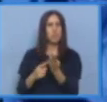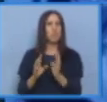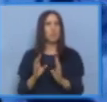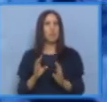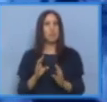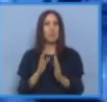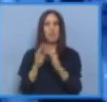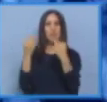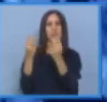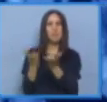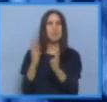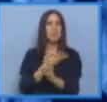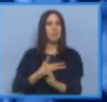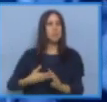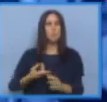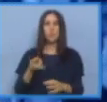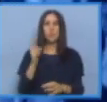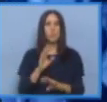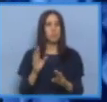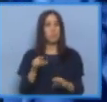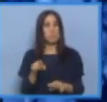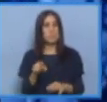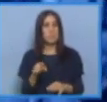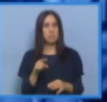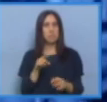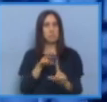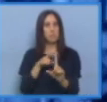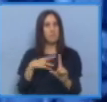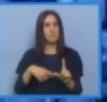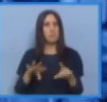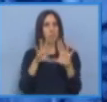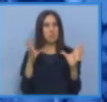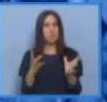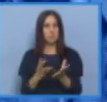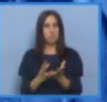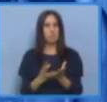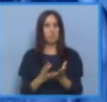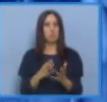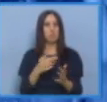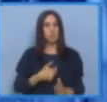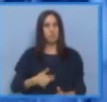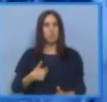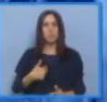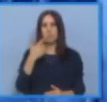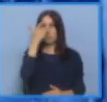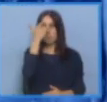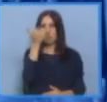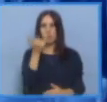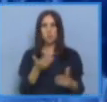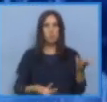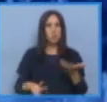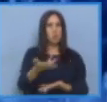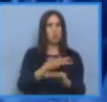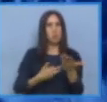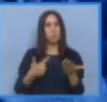não é a catequese como se fazia antigamente. E então, nesta perspectiva de uma globalização também do cristianismo e das ideias que se vão trocando